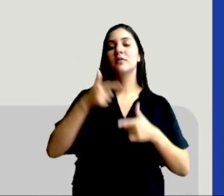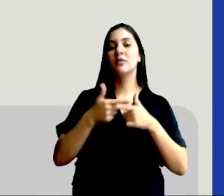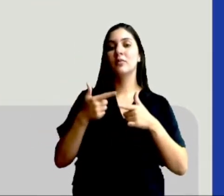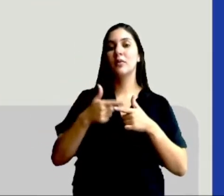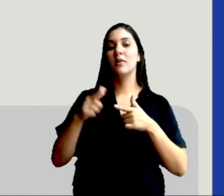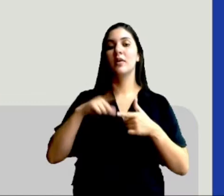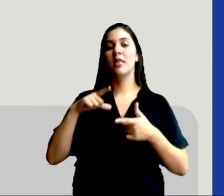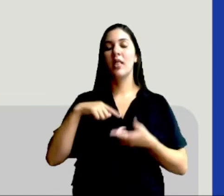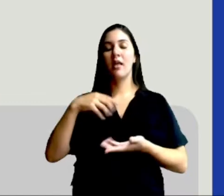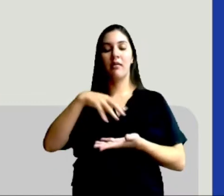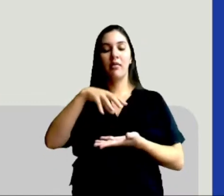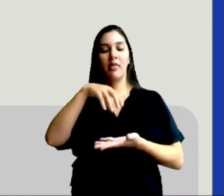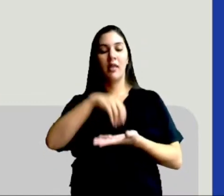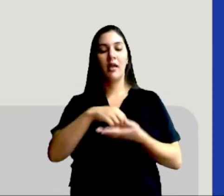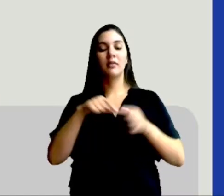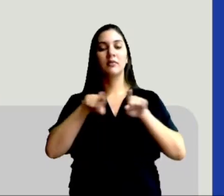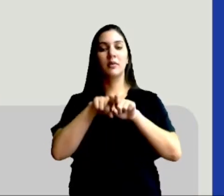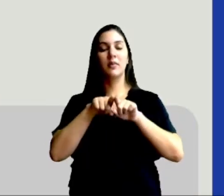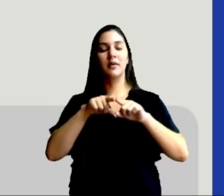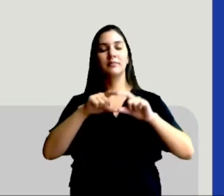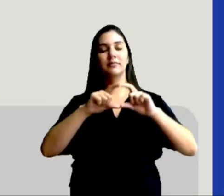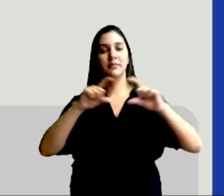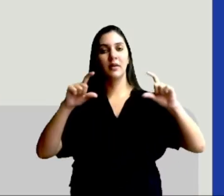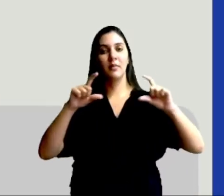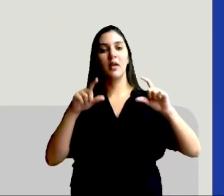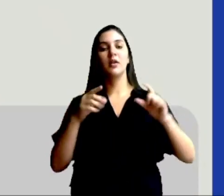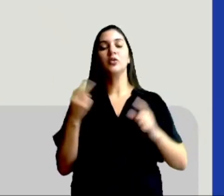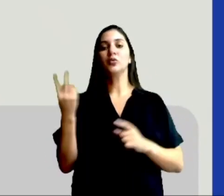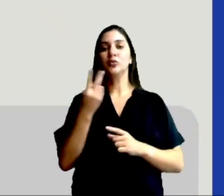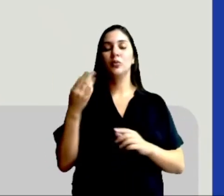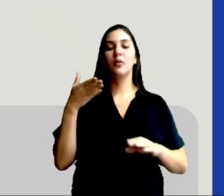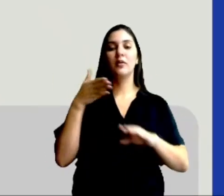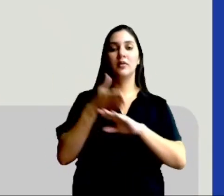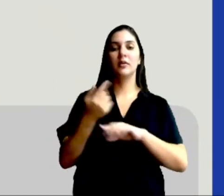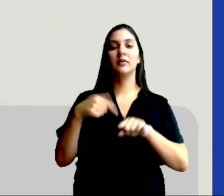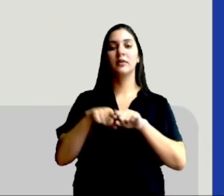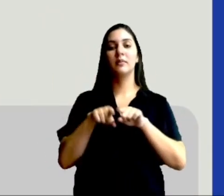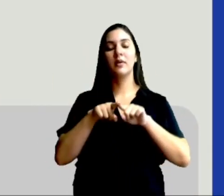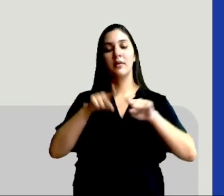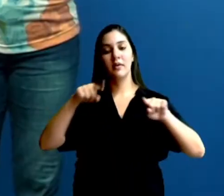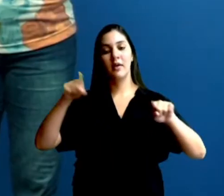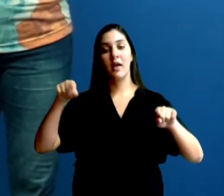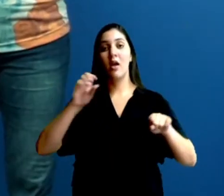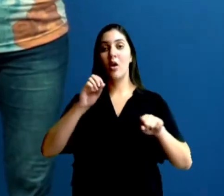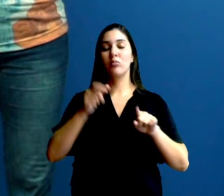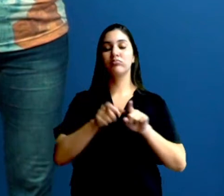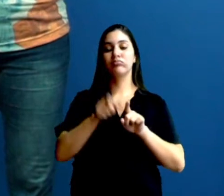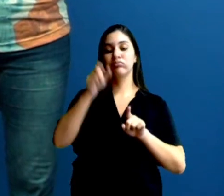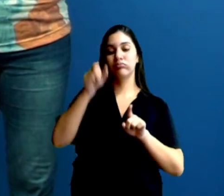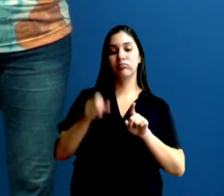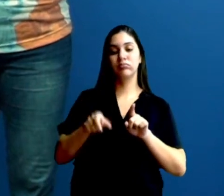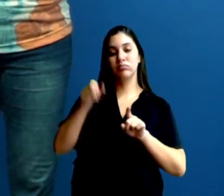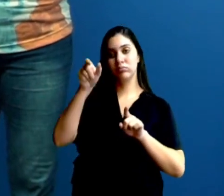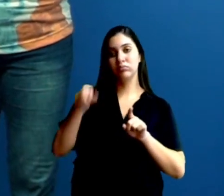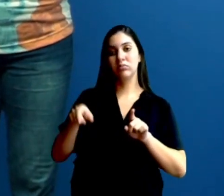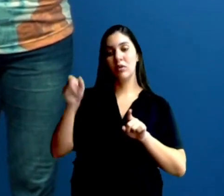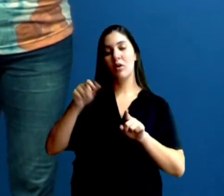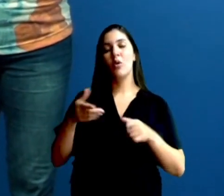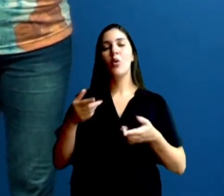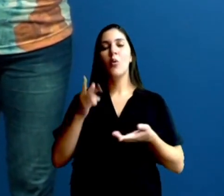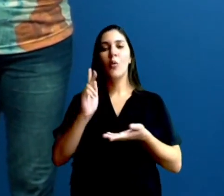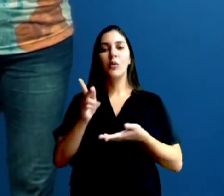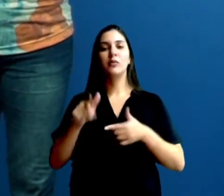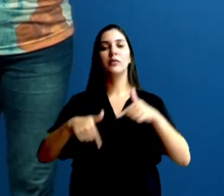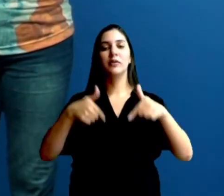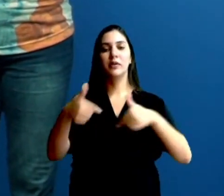envolvam dados em tabelas de dupla entrada e em gráficos de barras ou colunas. Então a gente continua aí trabalhando o